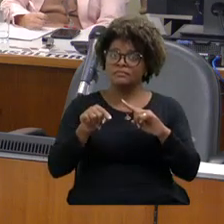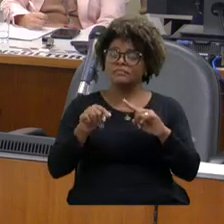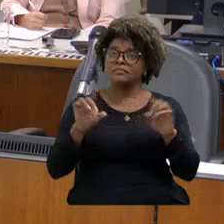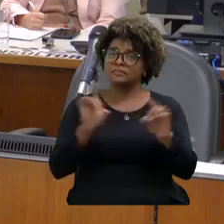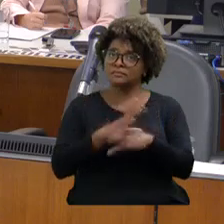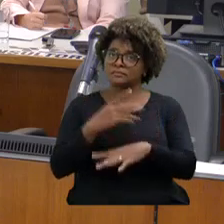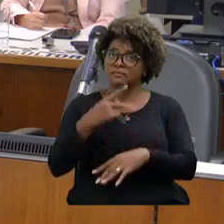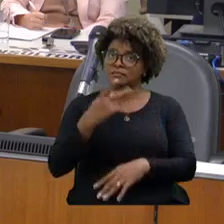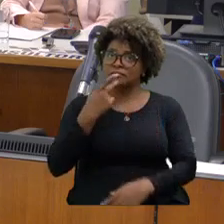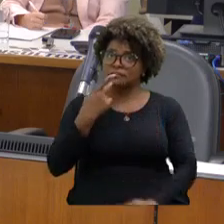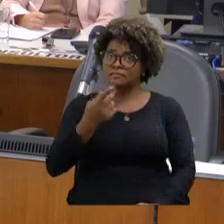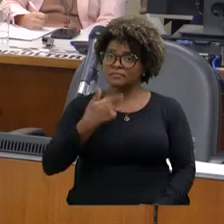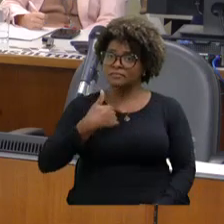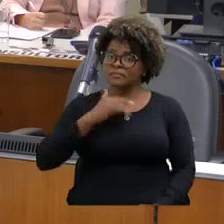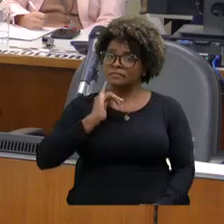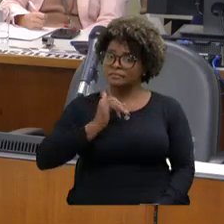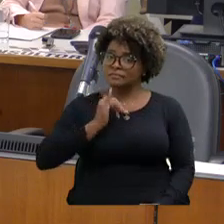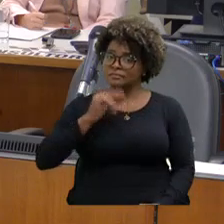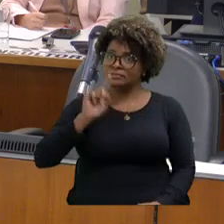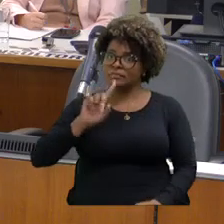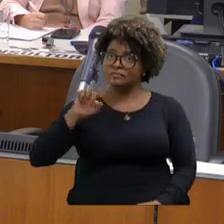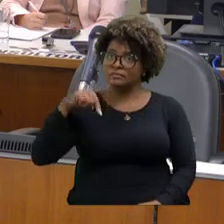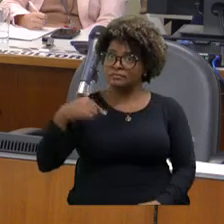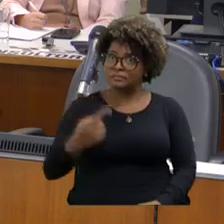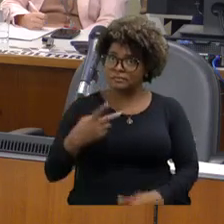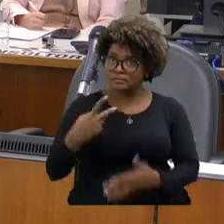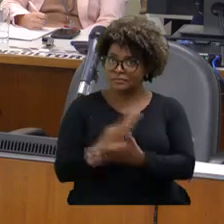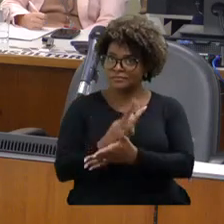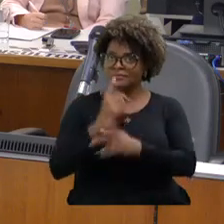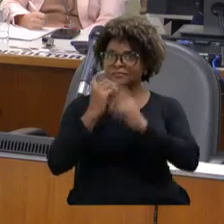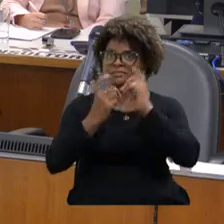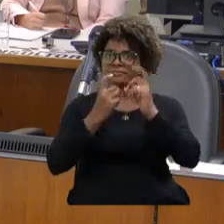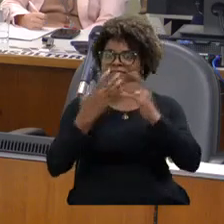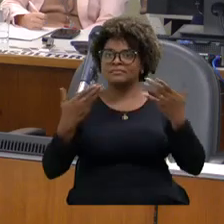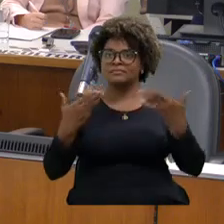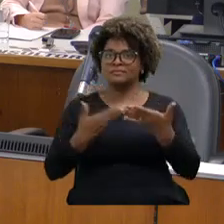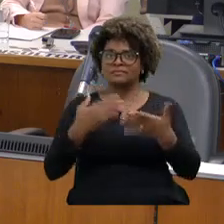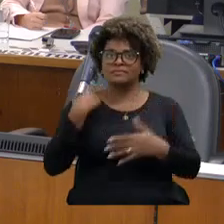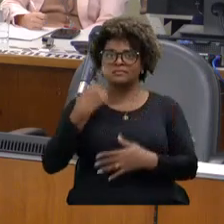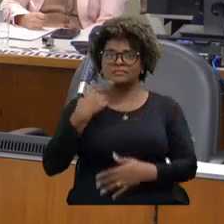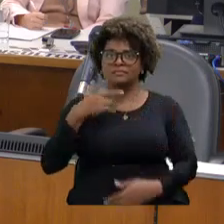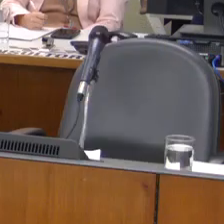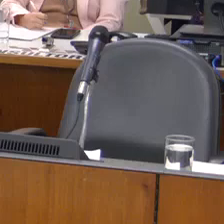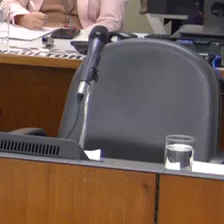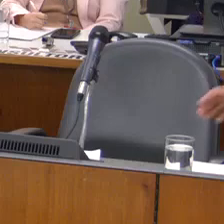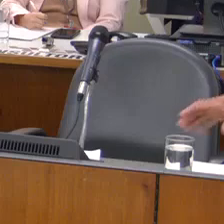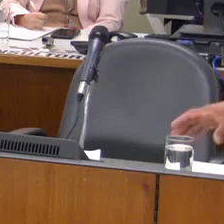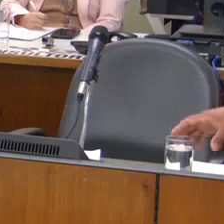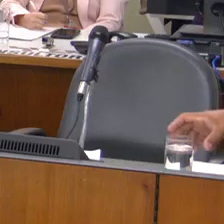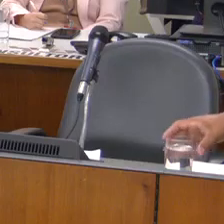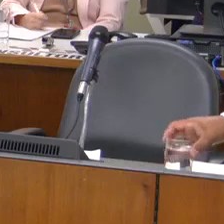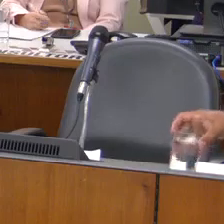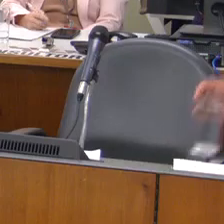a próxima dinâmica da reunião e com a palavra agora o deputado Fábio bacana Presidente eu insisto no regimento interno que seja